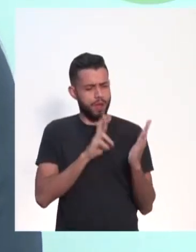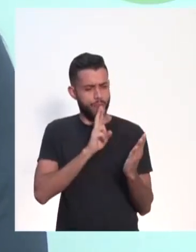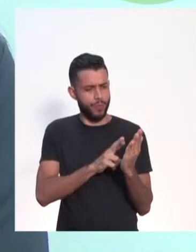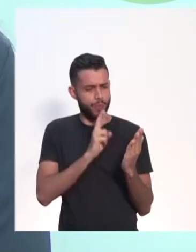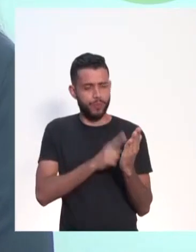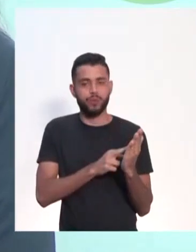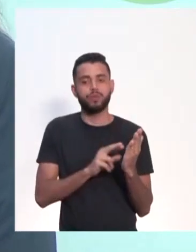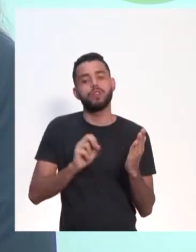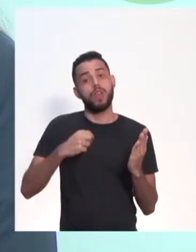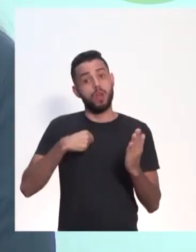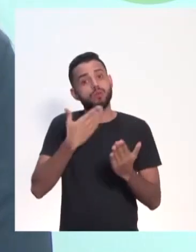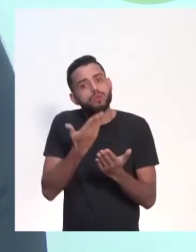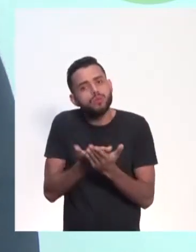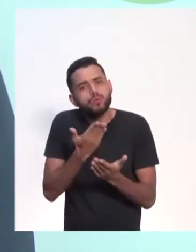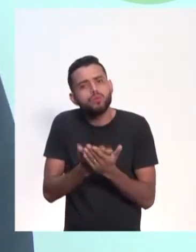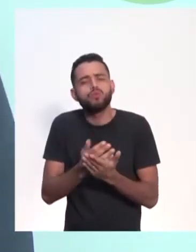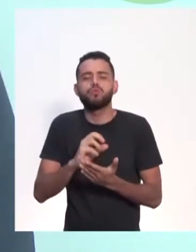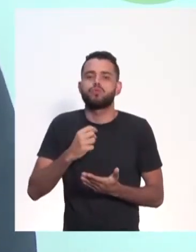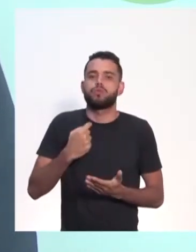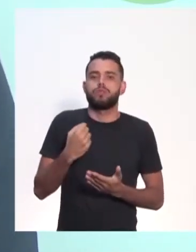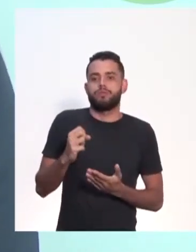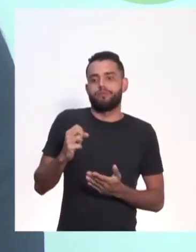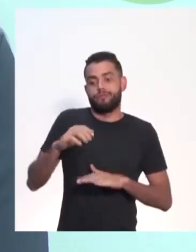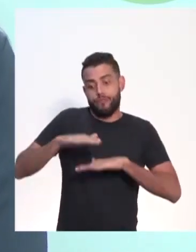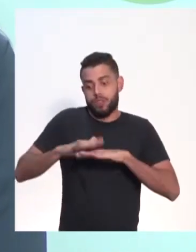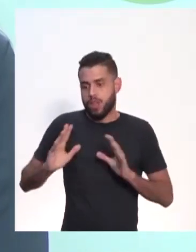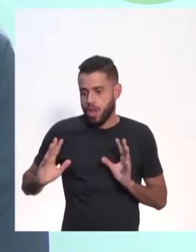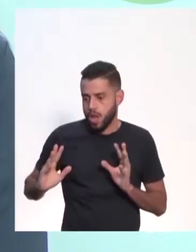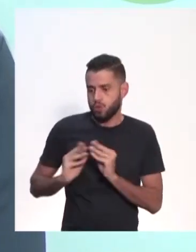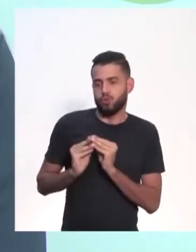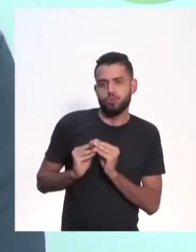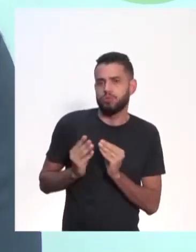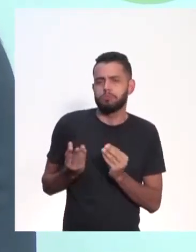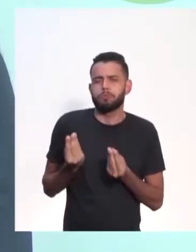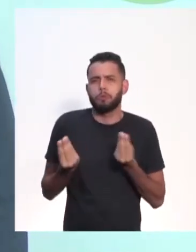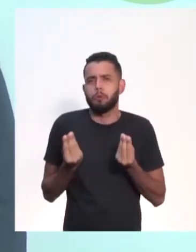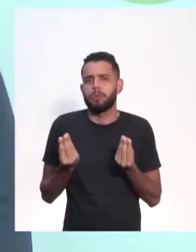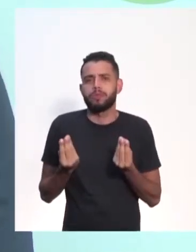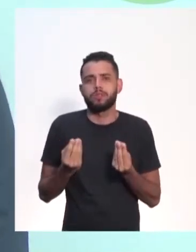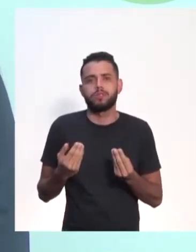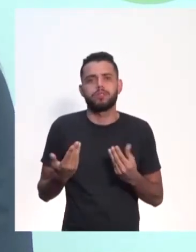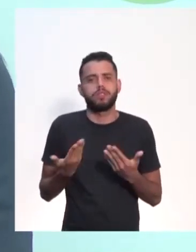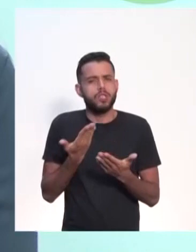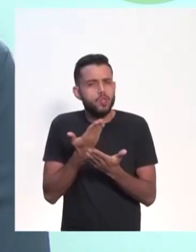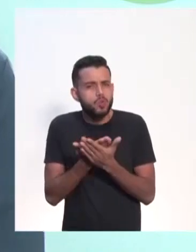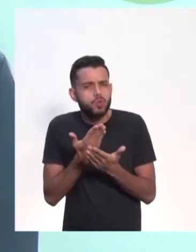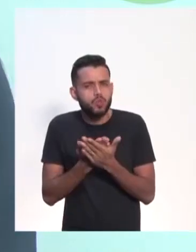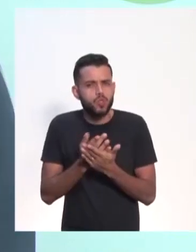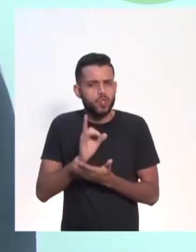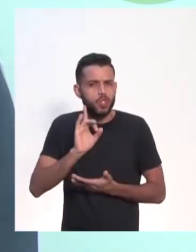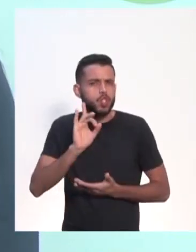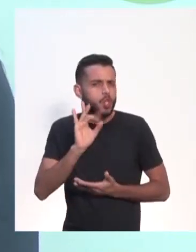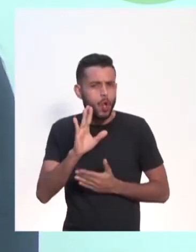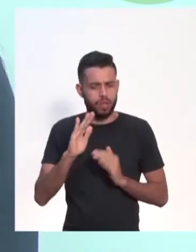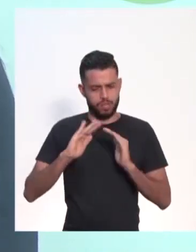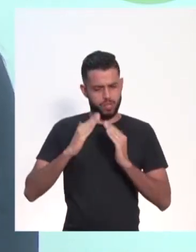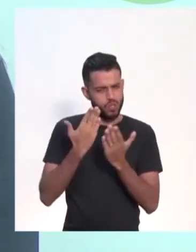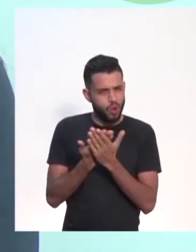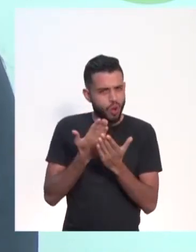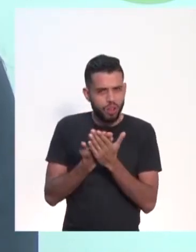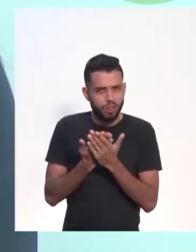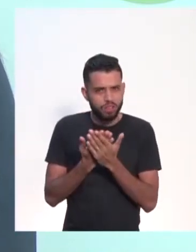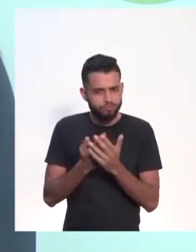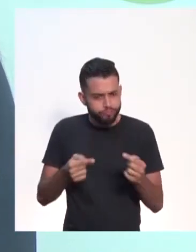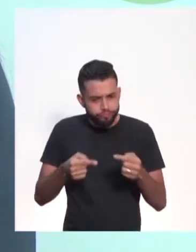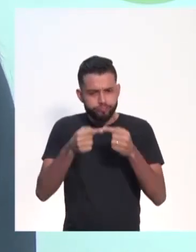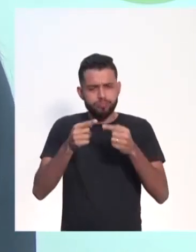estudo quando eu tenho que fazer um resumo. Mas será que o estudo está relacionado só com a escola? Será que